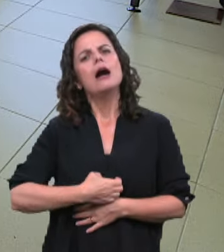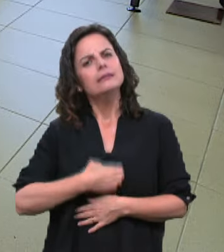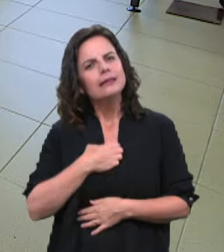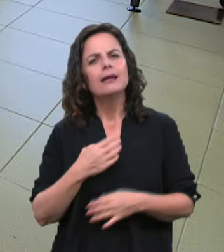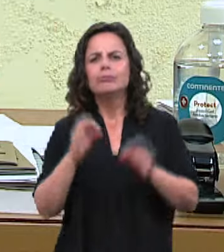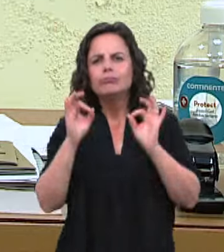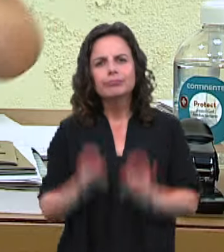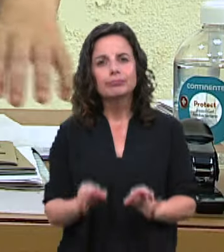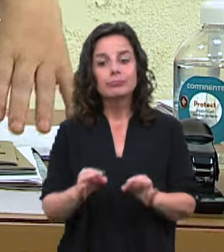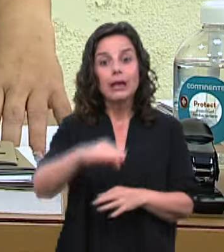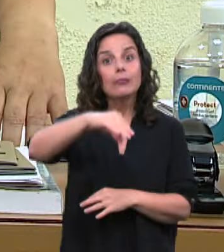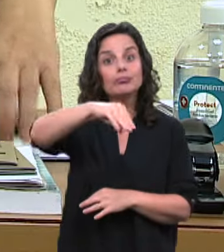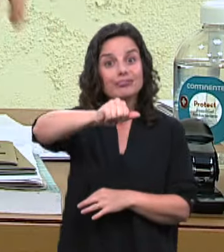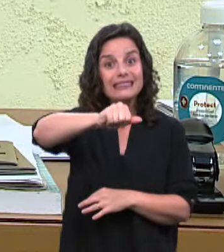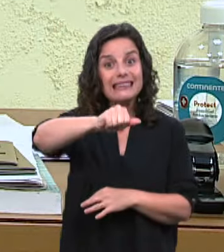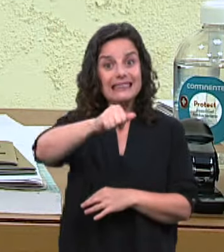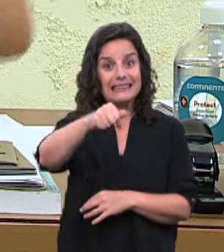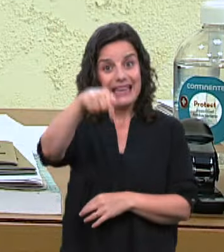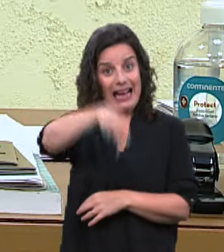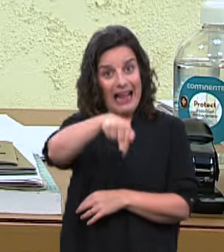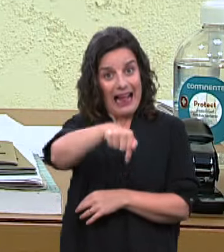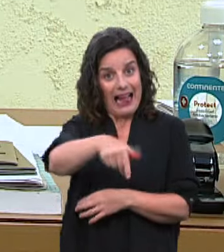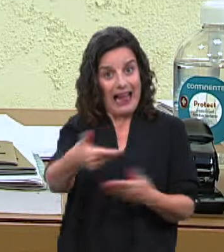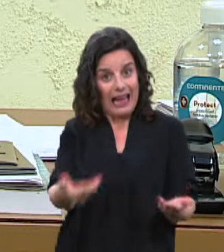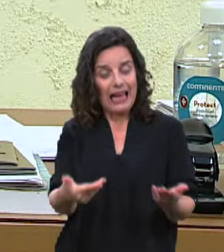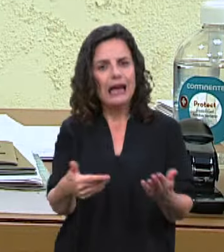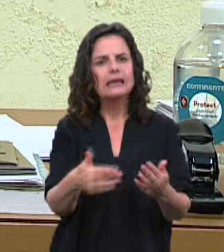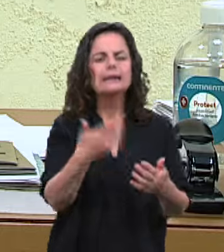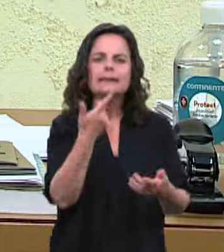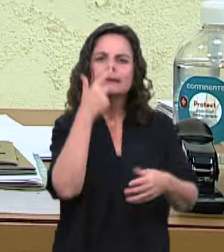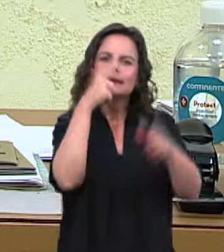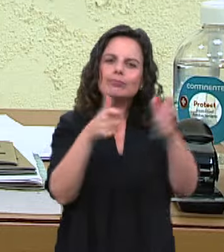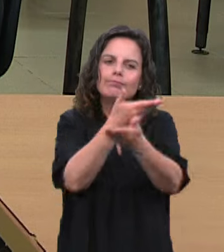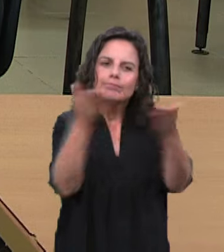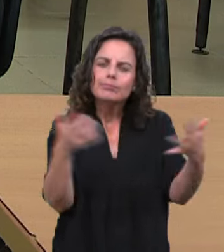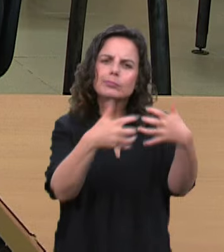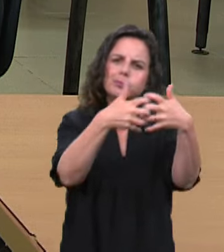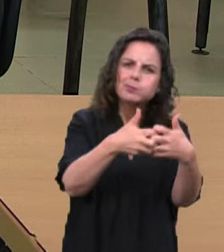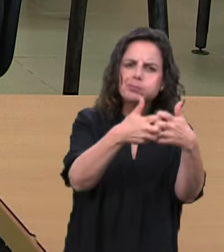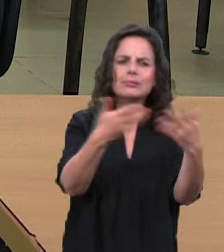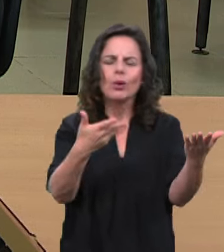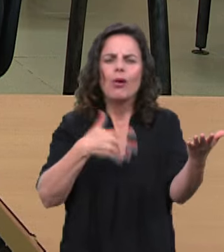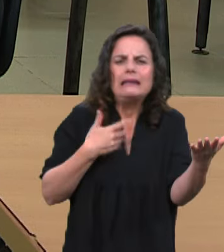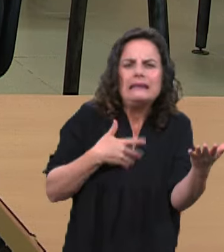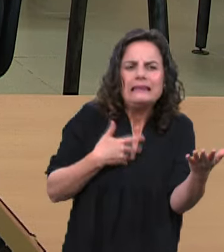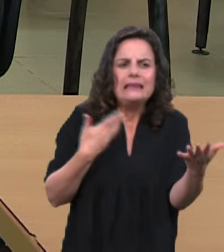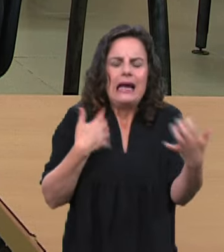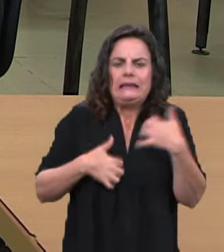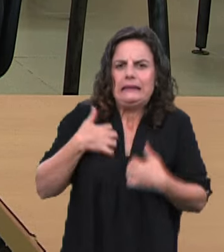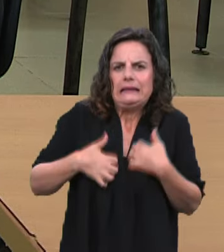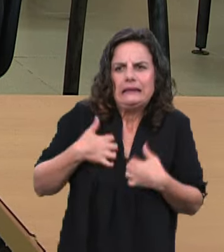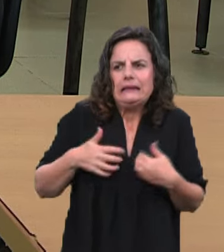facto de estarmos aqui no território e ouvir as dúvidas e os receios deles